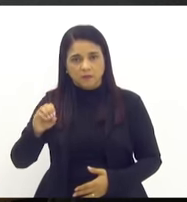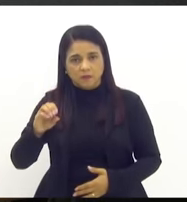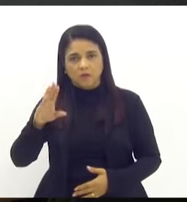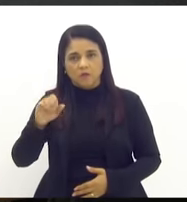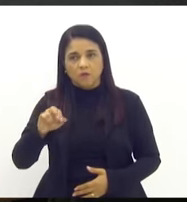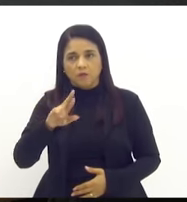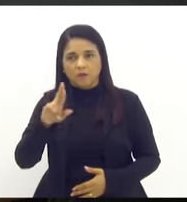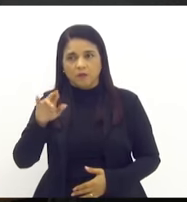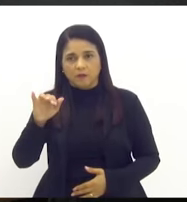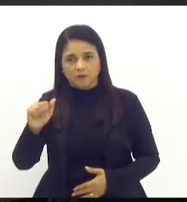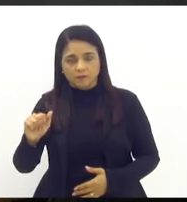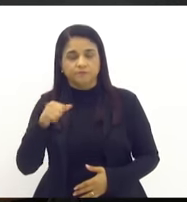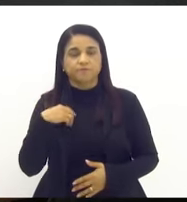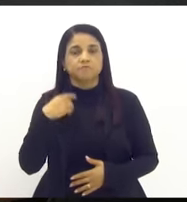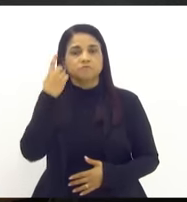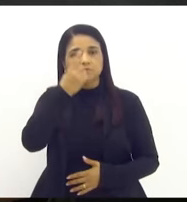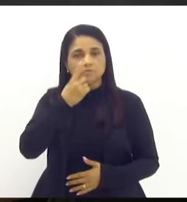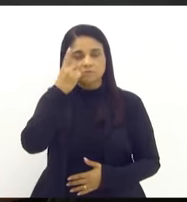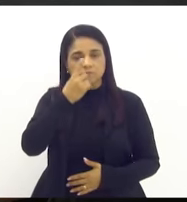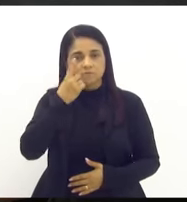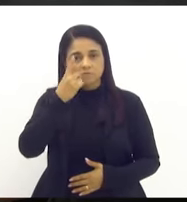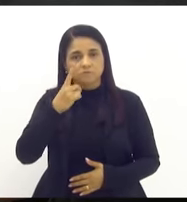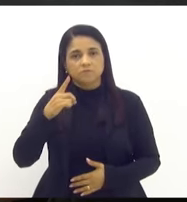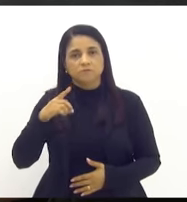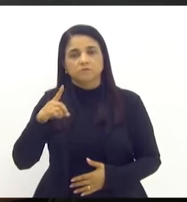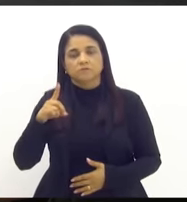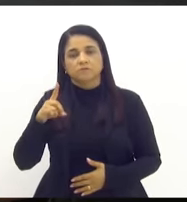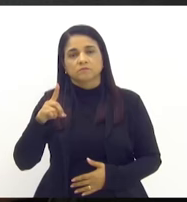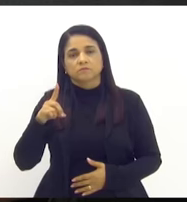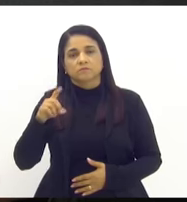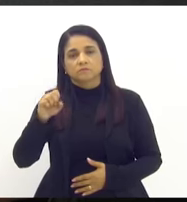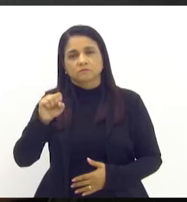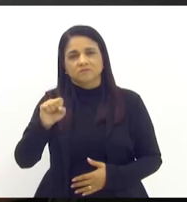Correia Deputado Dr